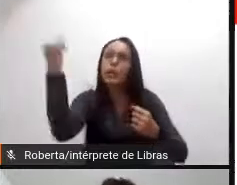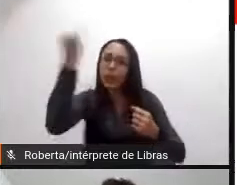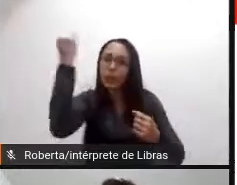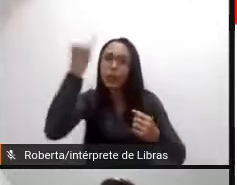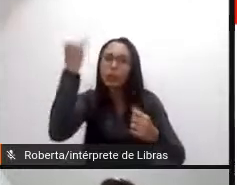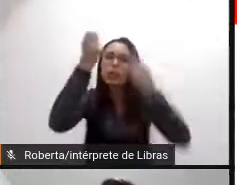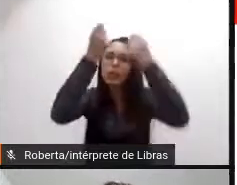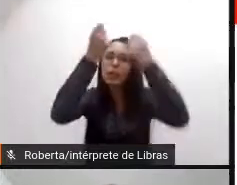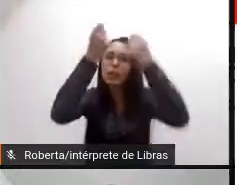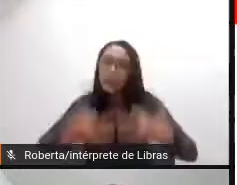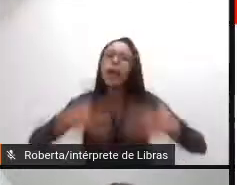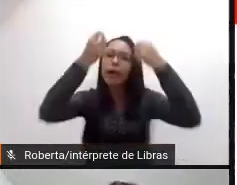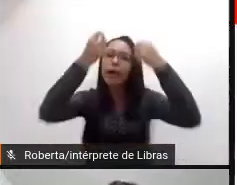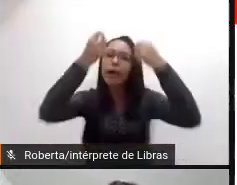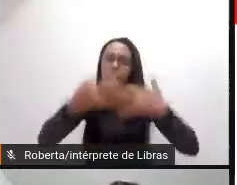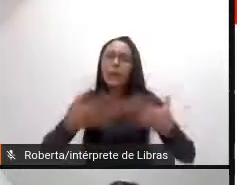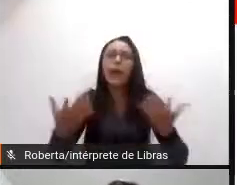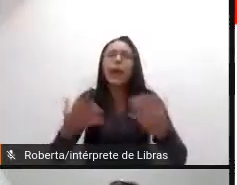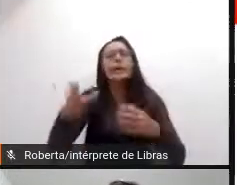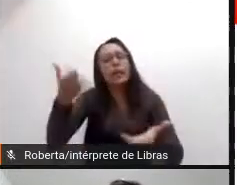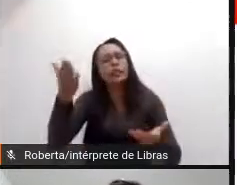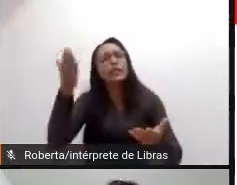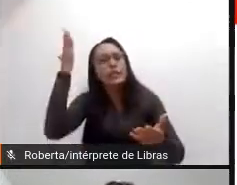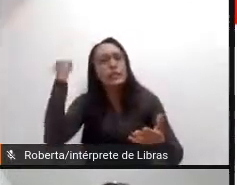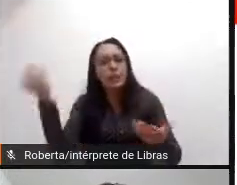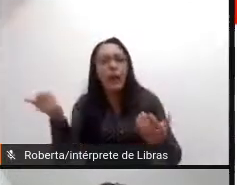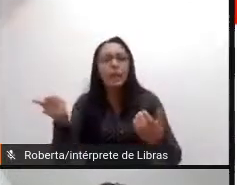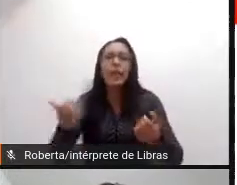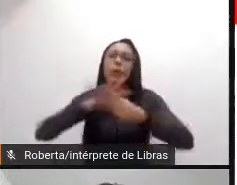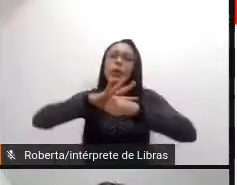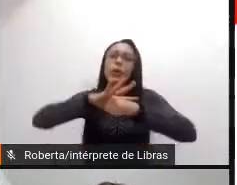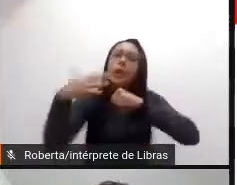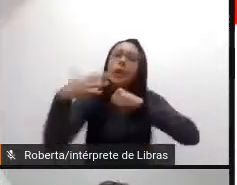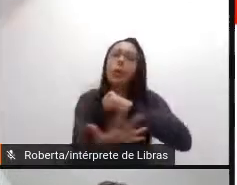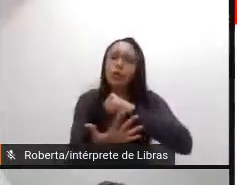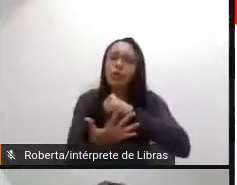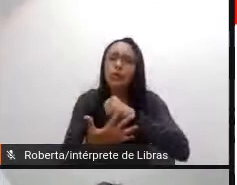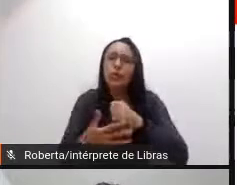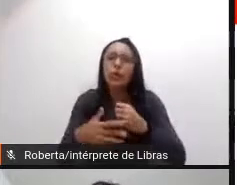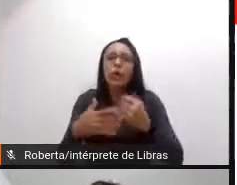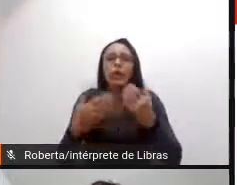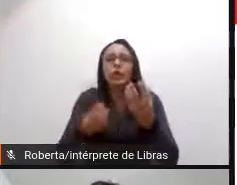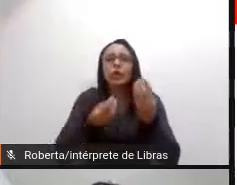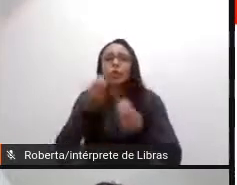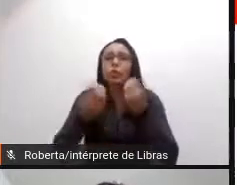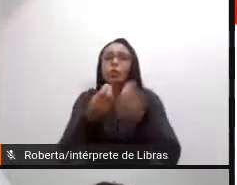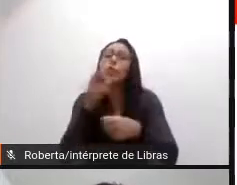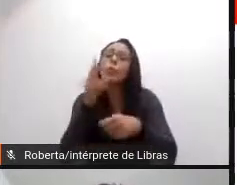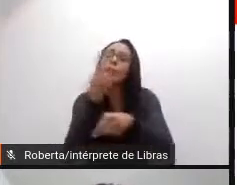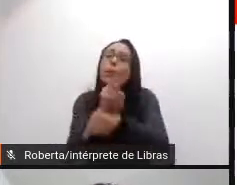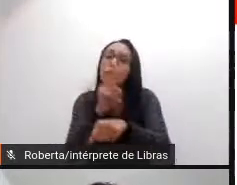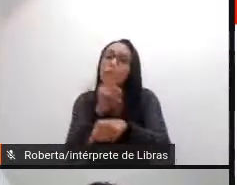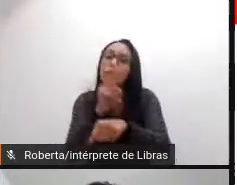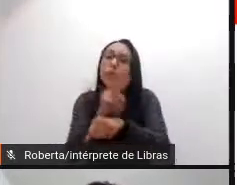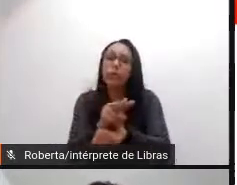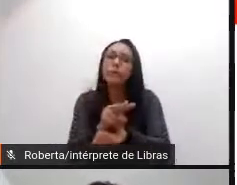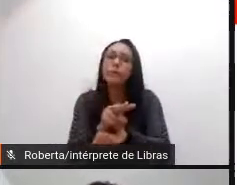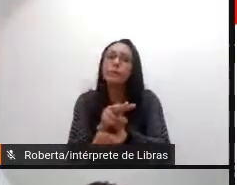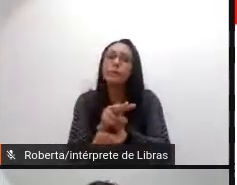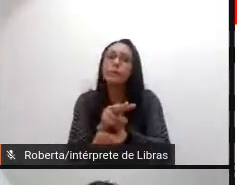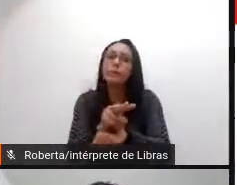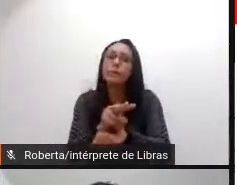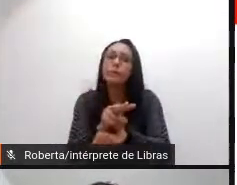saiba o que é a doença, para que a gente tenha as condições necessárias de nos proteger contra essas